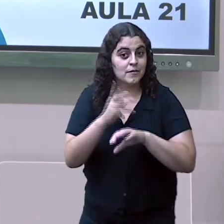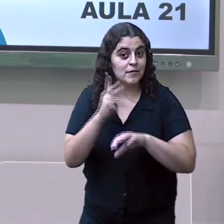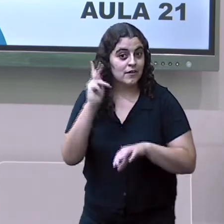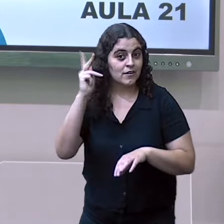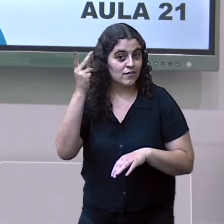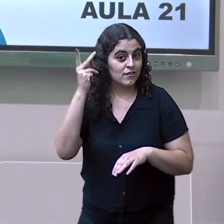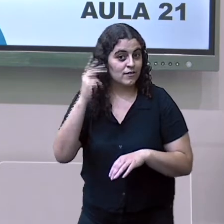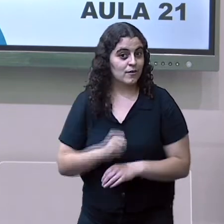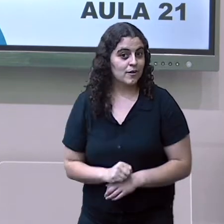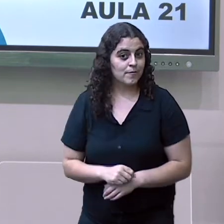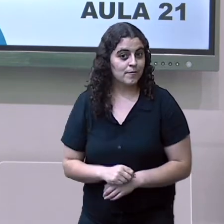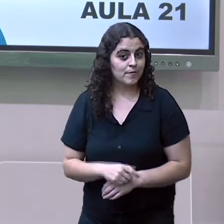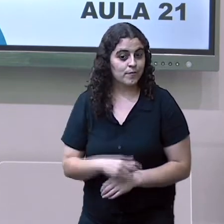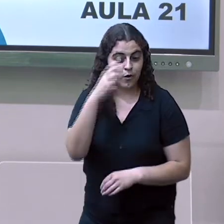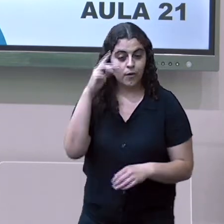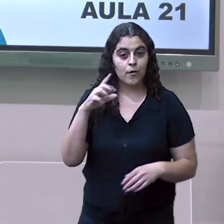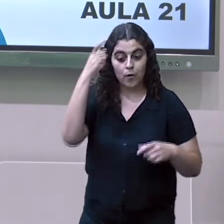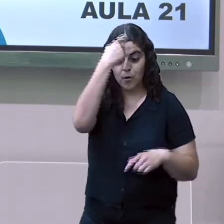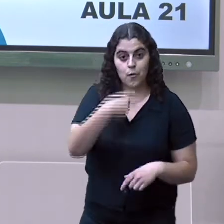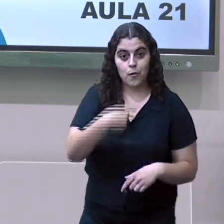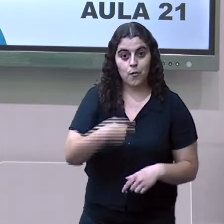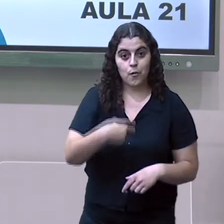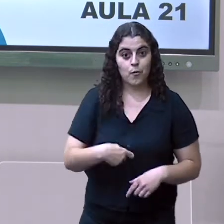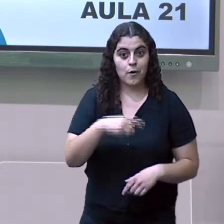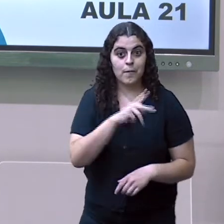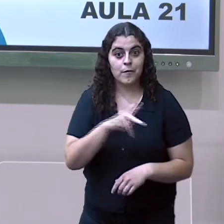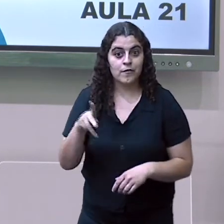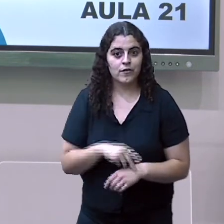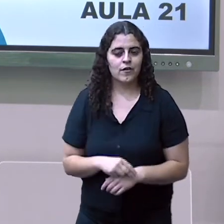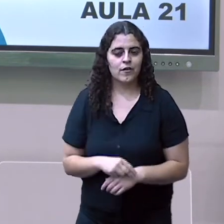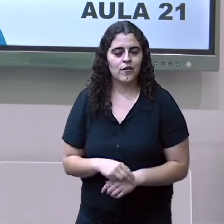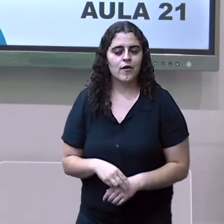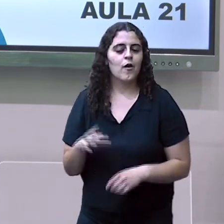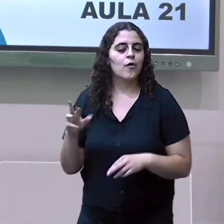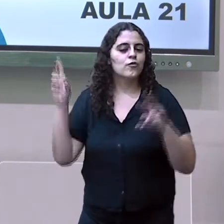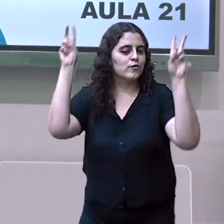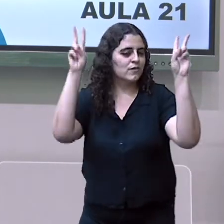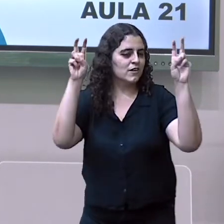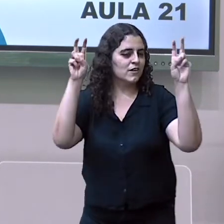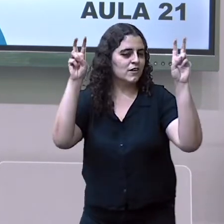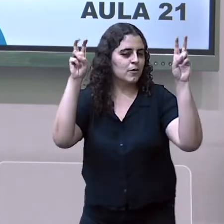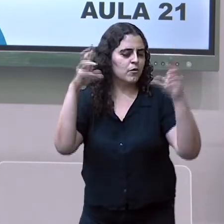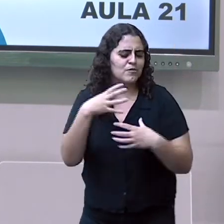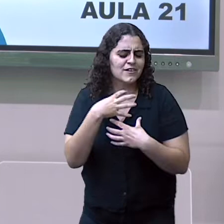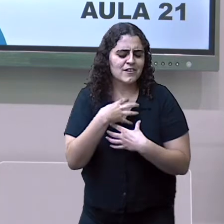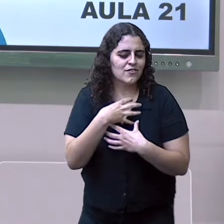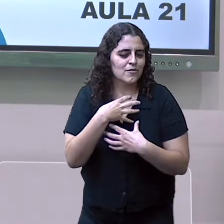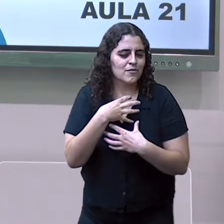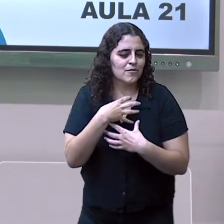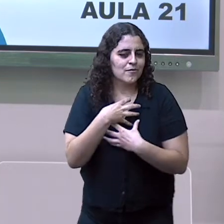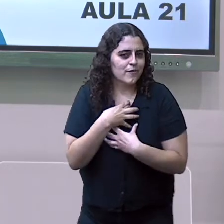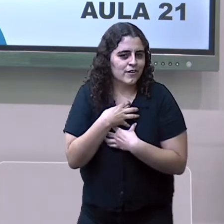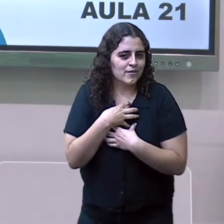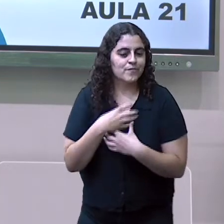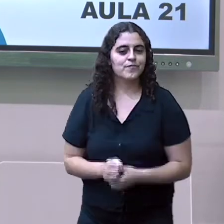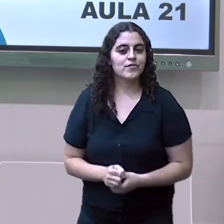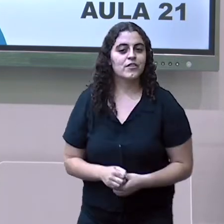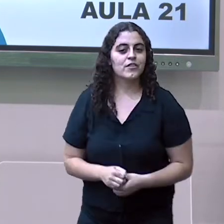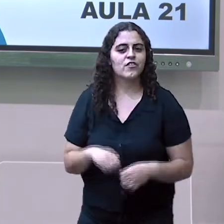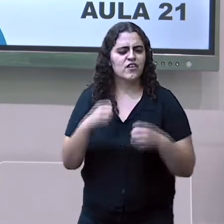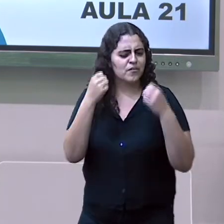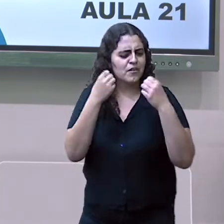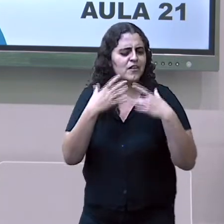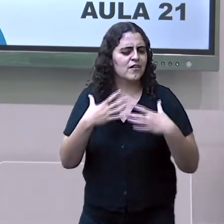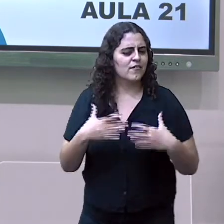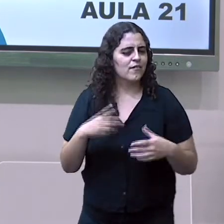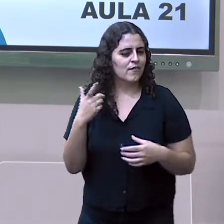Vanessa? Então, vamos continuar com o nosso tema sentimentos. Já falamos muita coisa aqui sobre sentimentos,